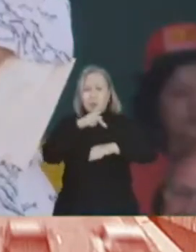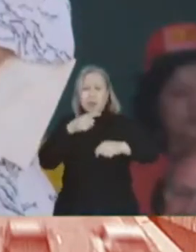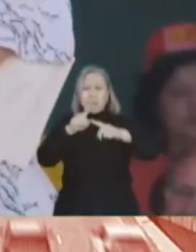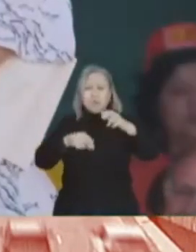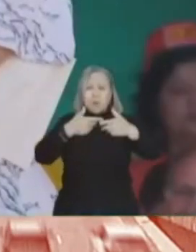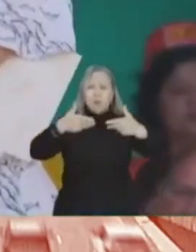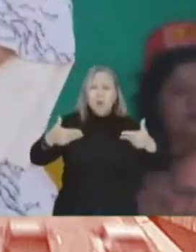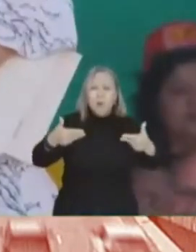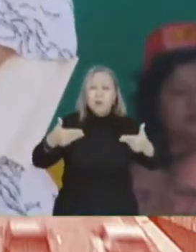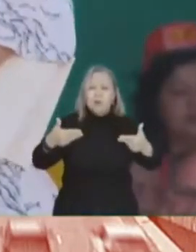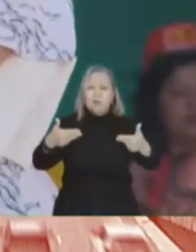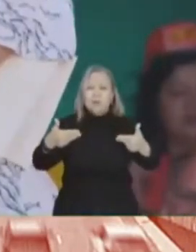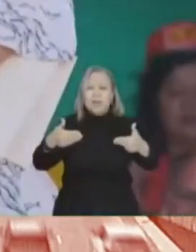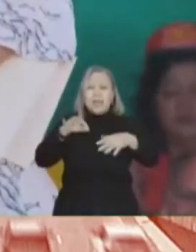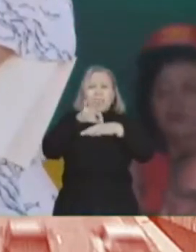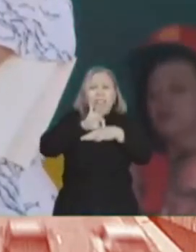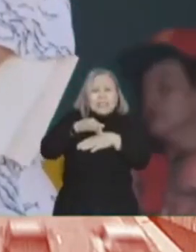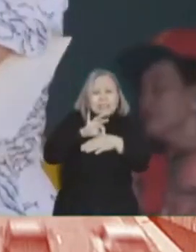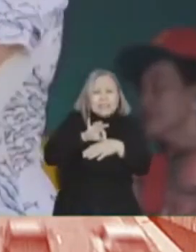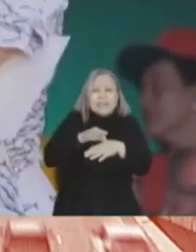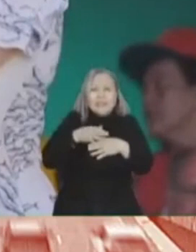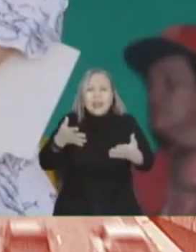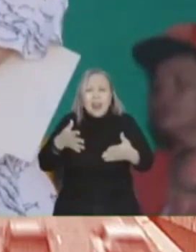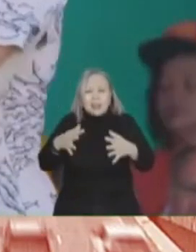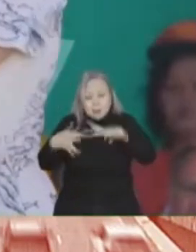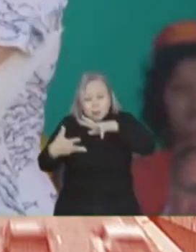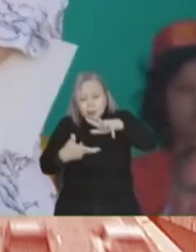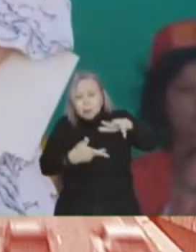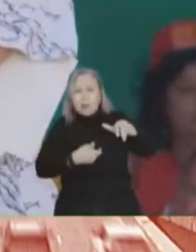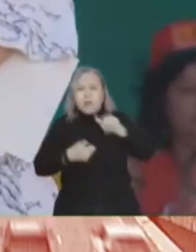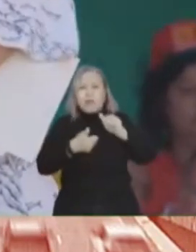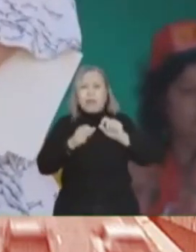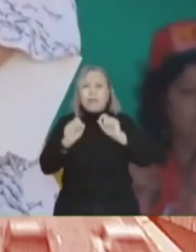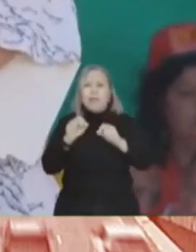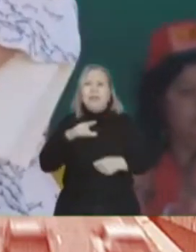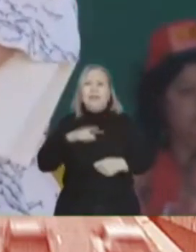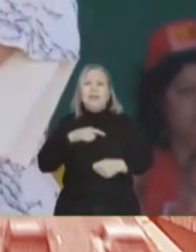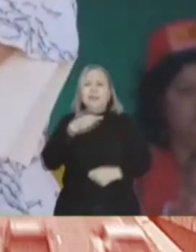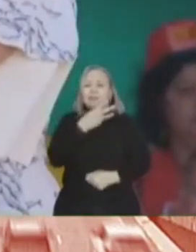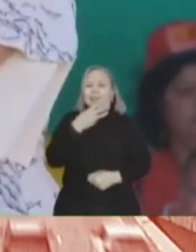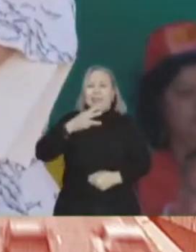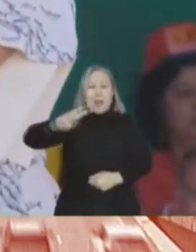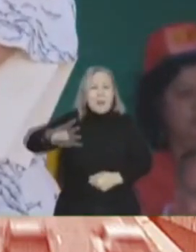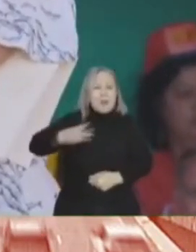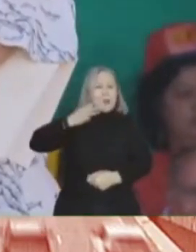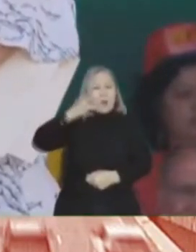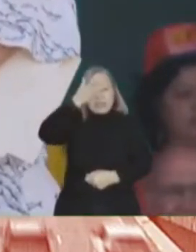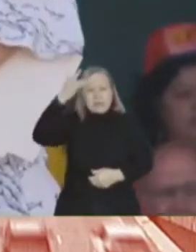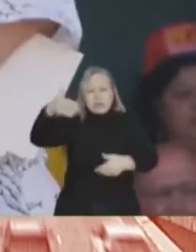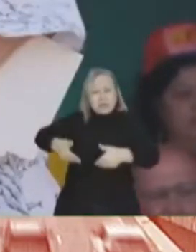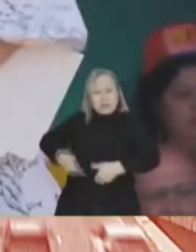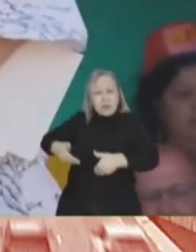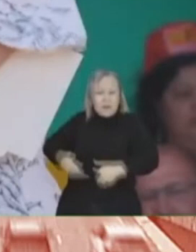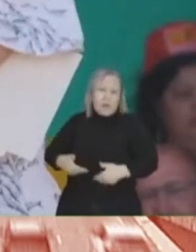geral, né? Então, as pesquisas mostram estabilidade do Lula, ou seja, ele não perdeu voto do primeiro turno para cá, não há nenhum sinal